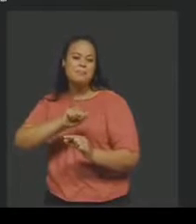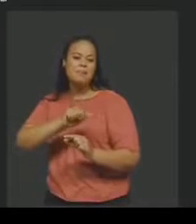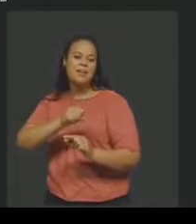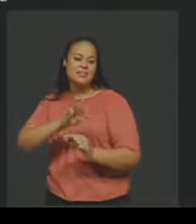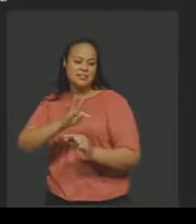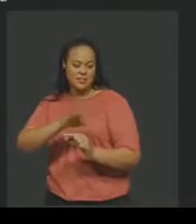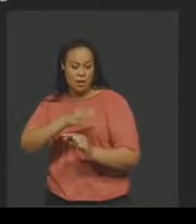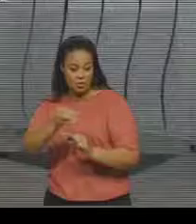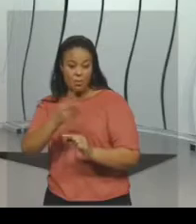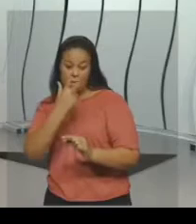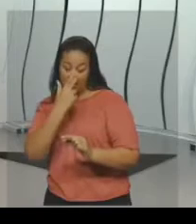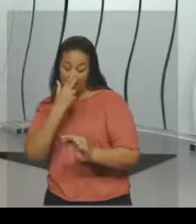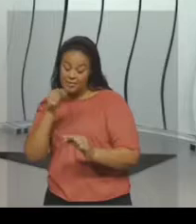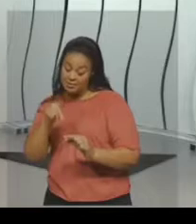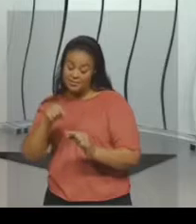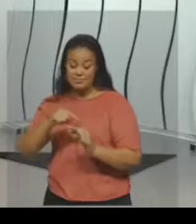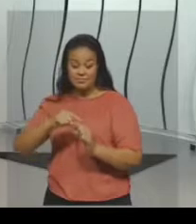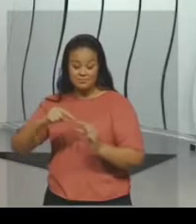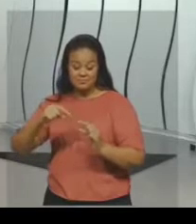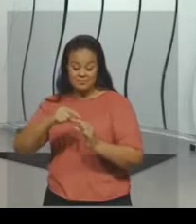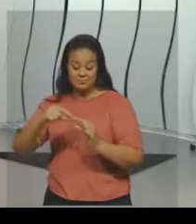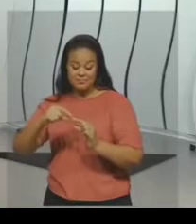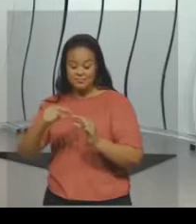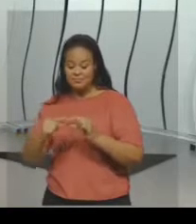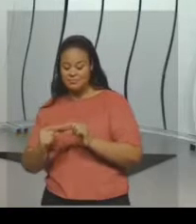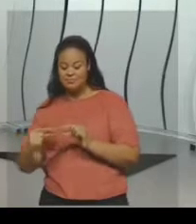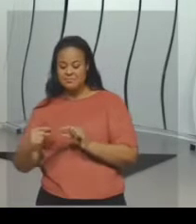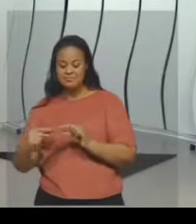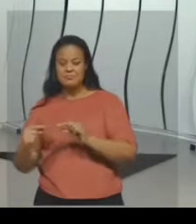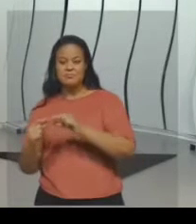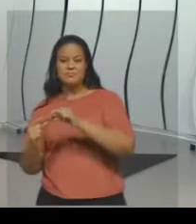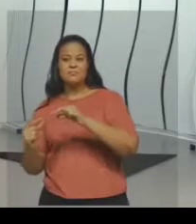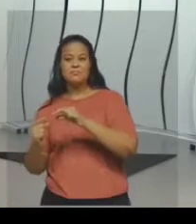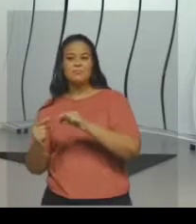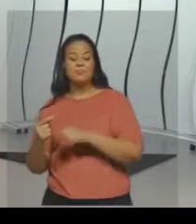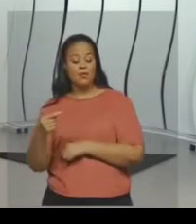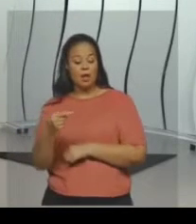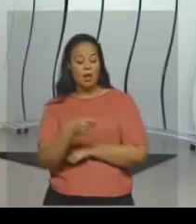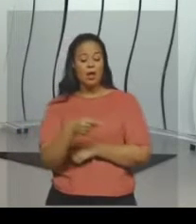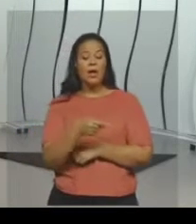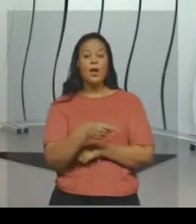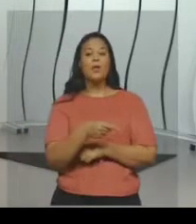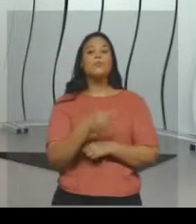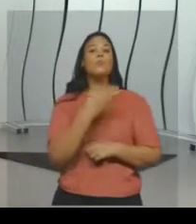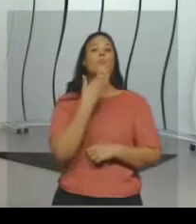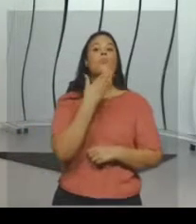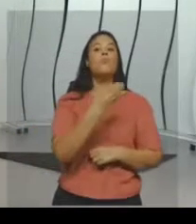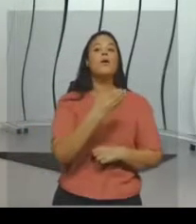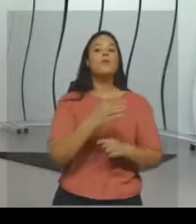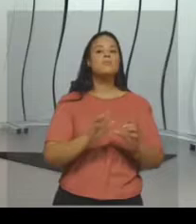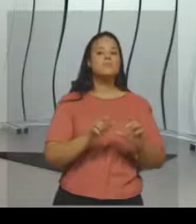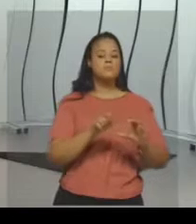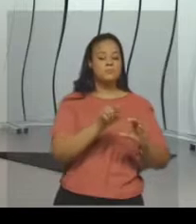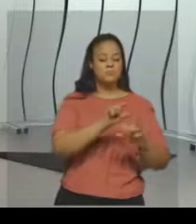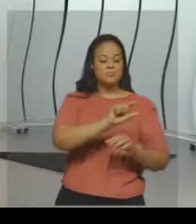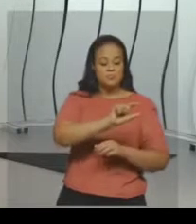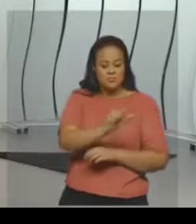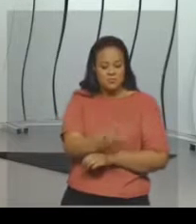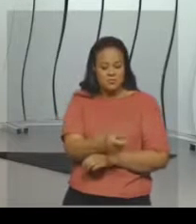vibriões, esse formato aqui, que não é nem o bacilo, nem redondinho, ele é mais curvo, né? E